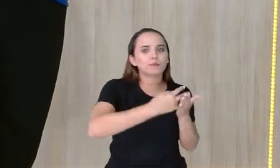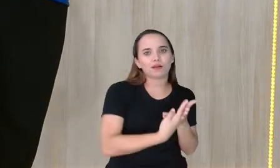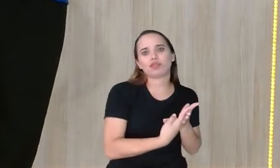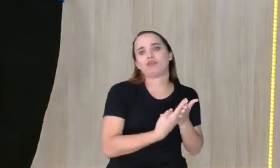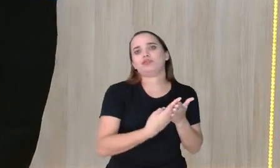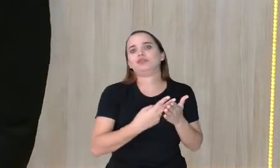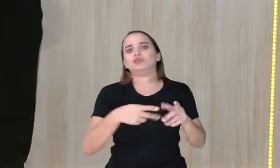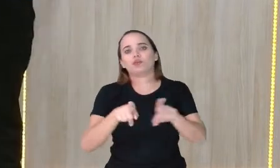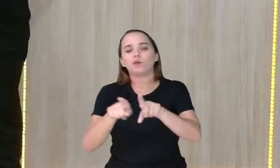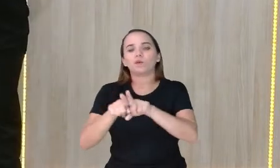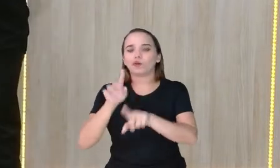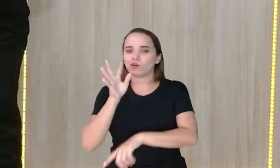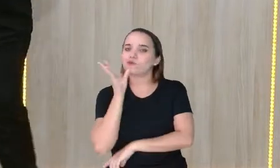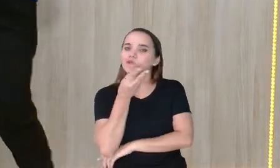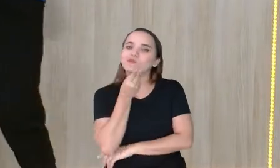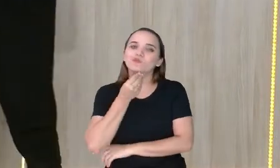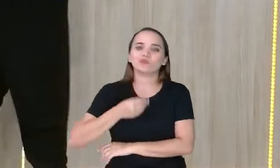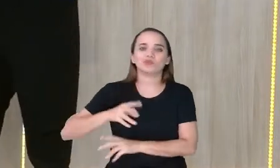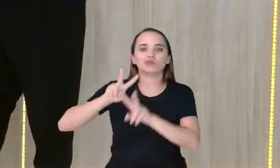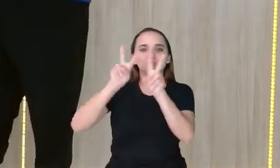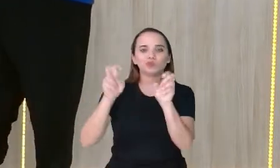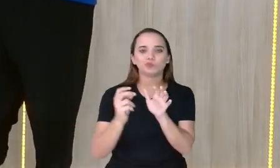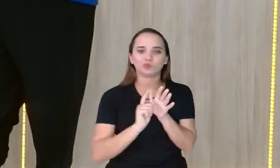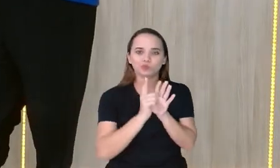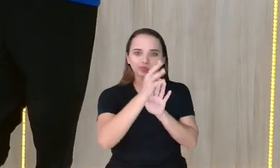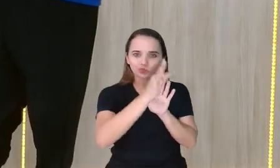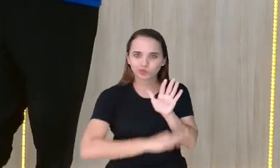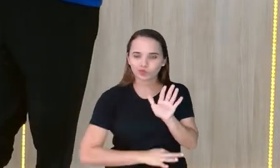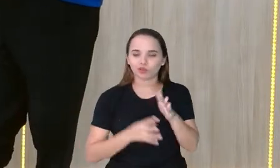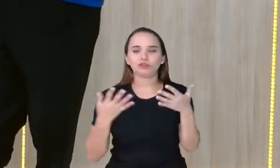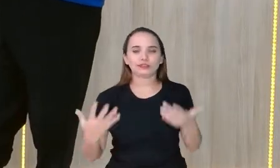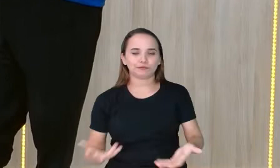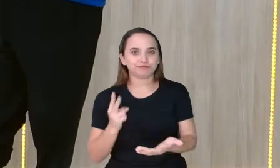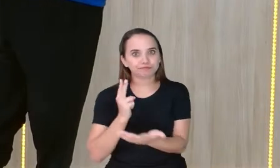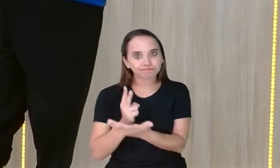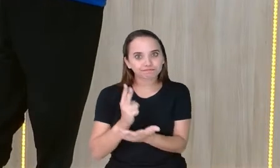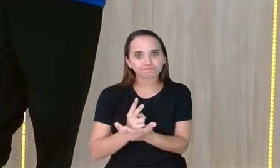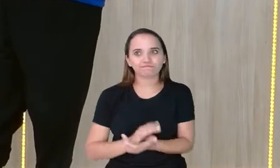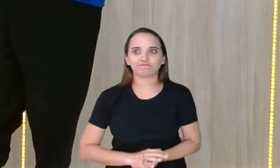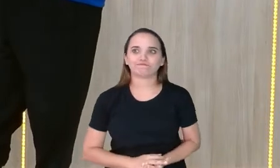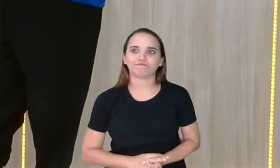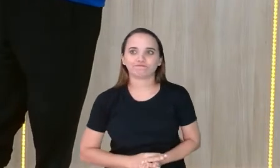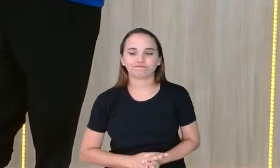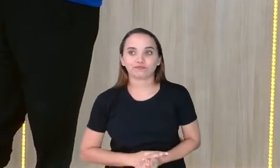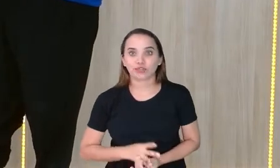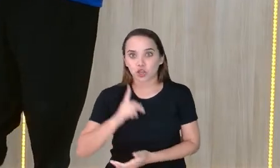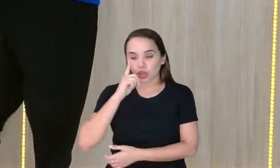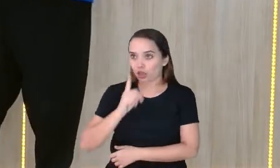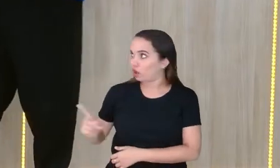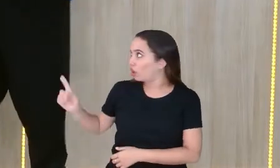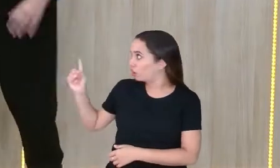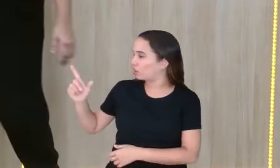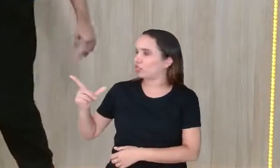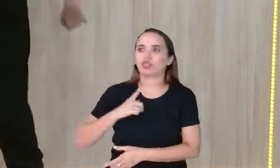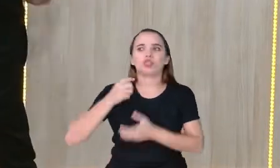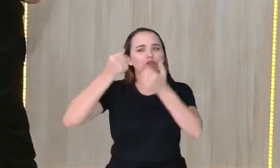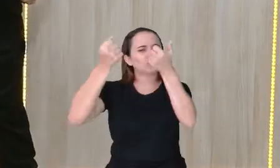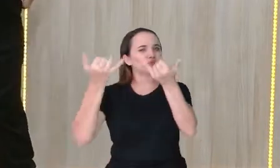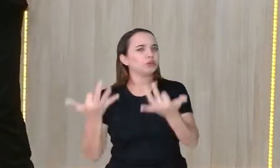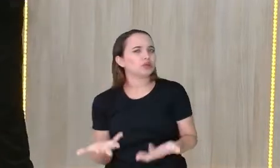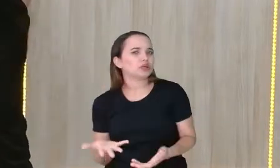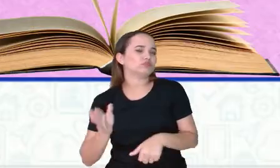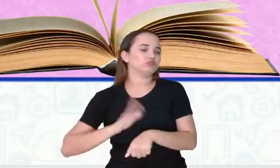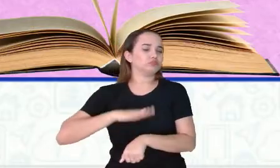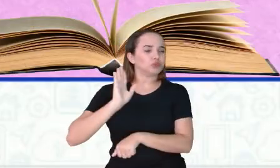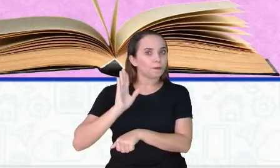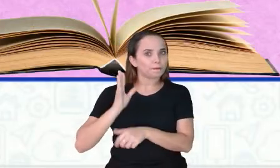e o conhecimento textual, tá? Continuando, aqui a gente vai ter uma definição mais explicada sobre o